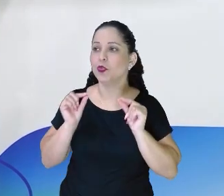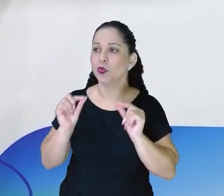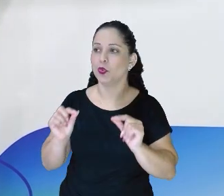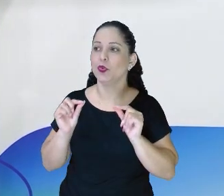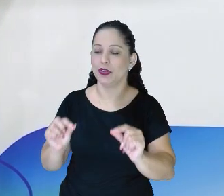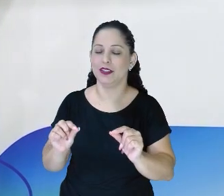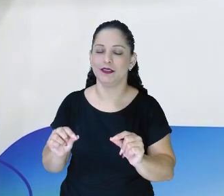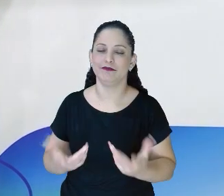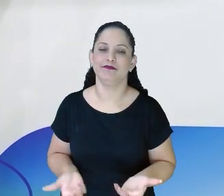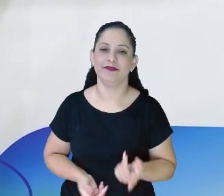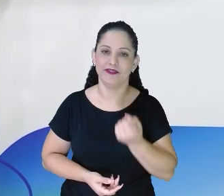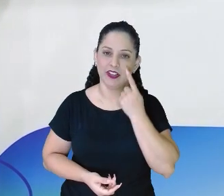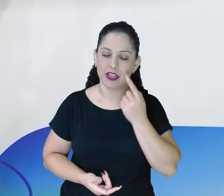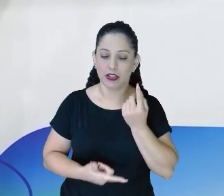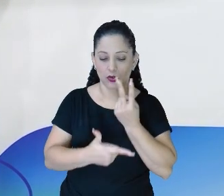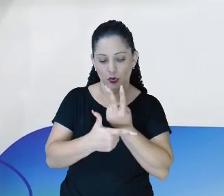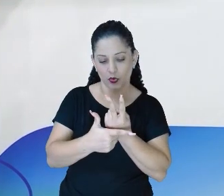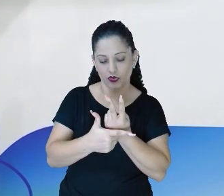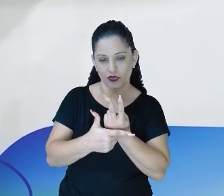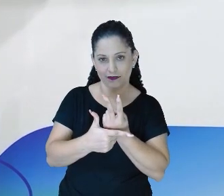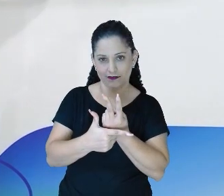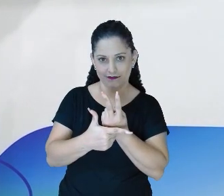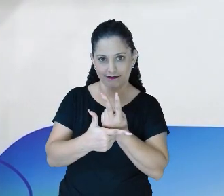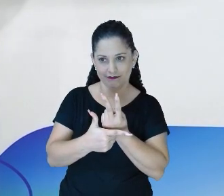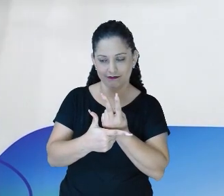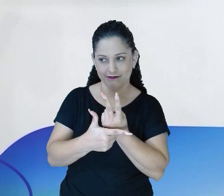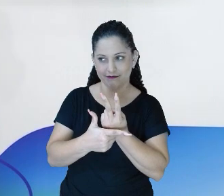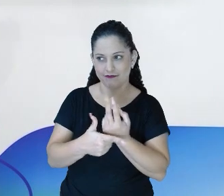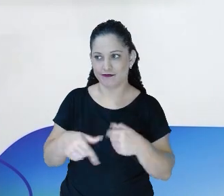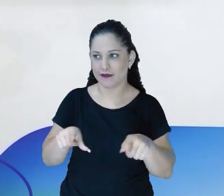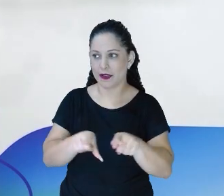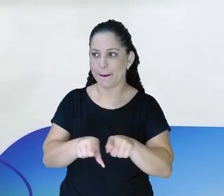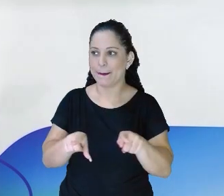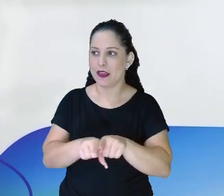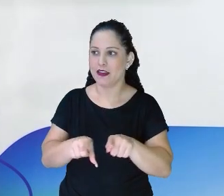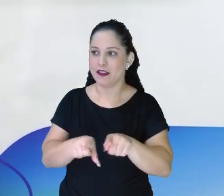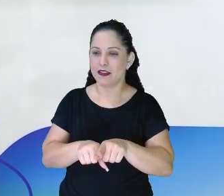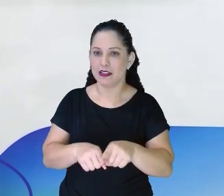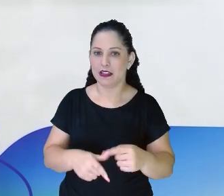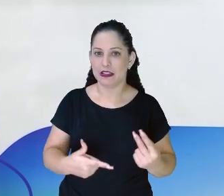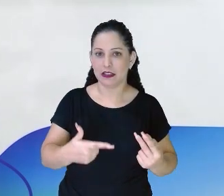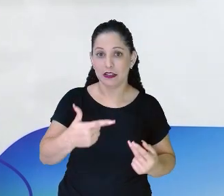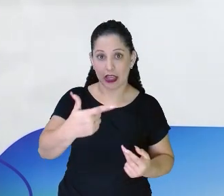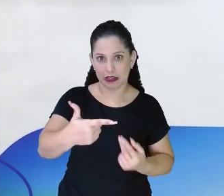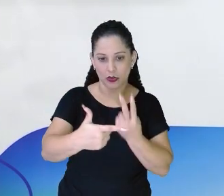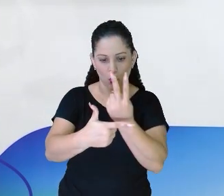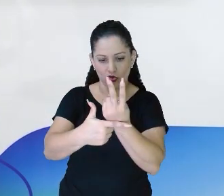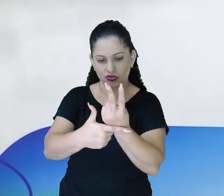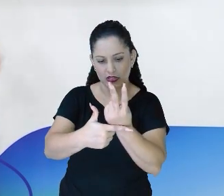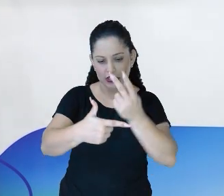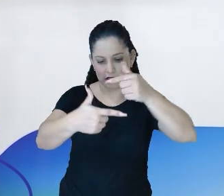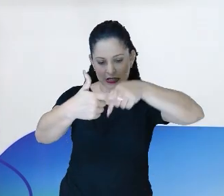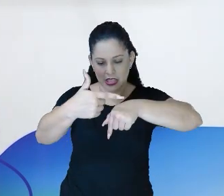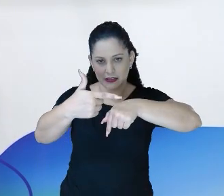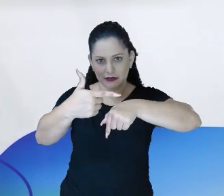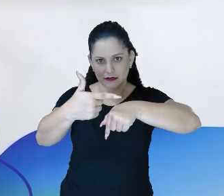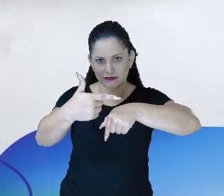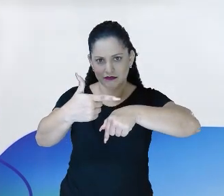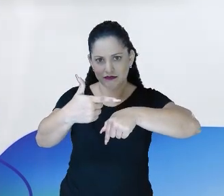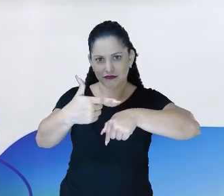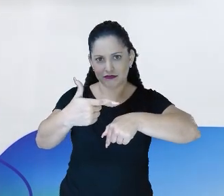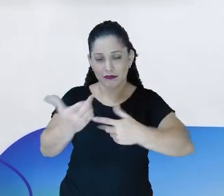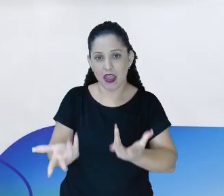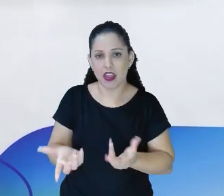a multiplicação entre o divisor e o quociente. Esse resultado precisa ser igual ao meu